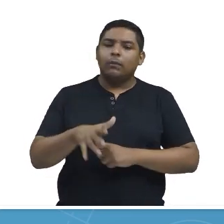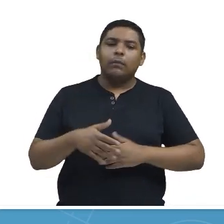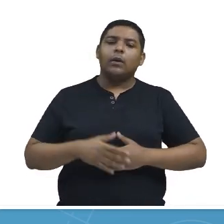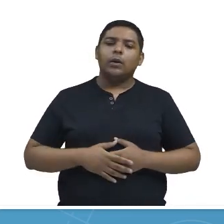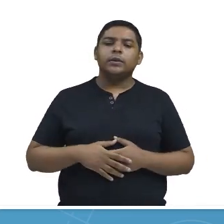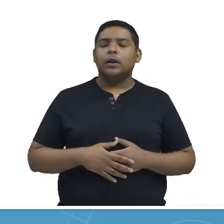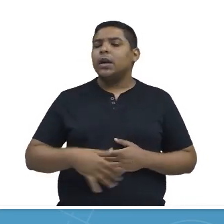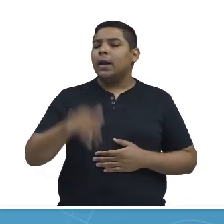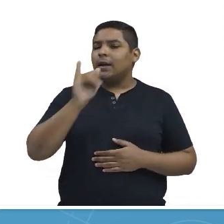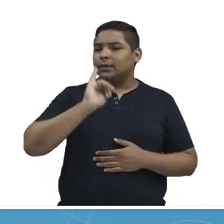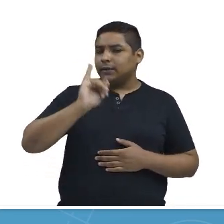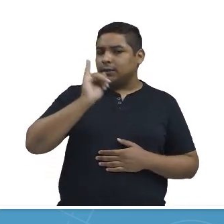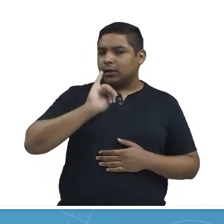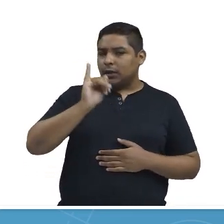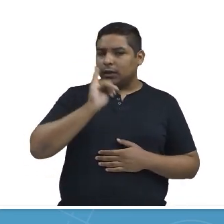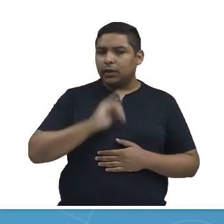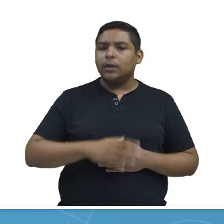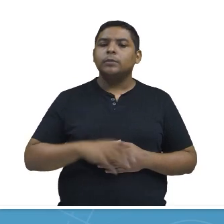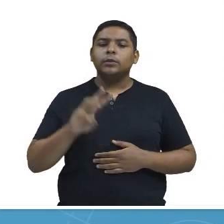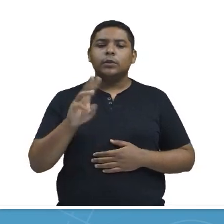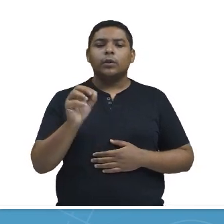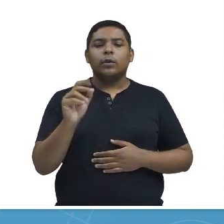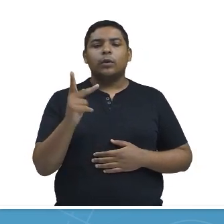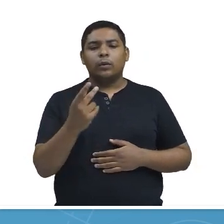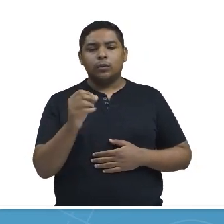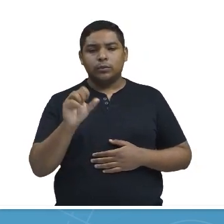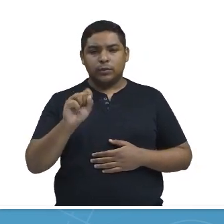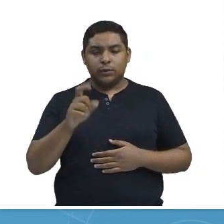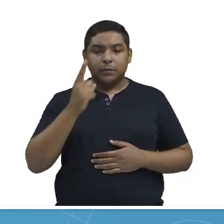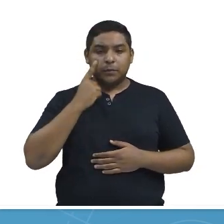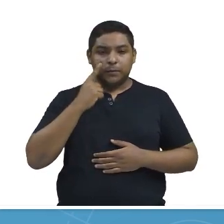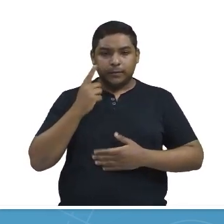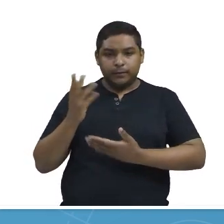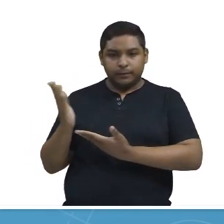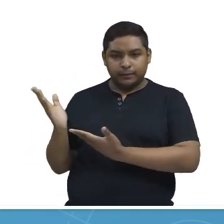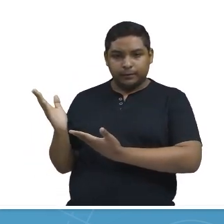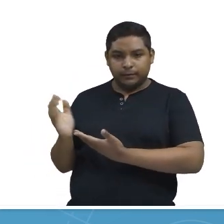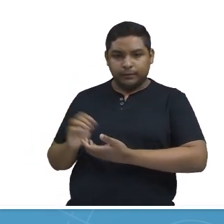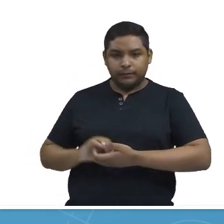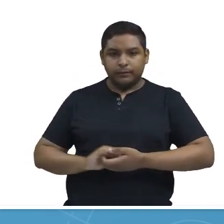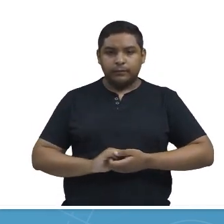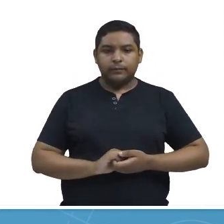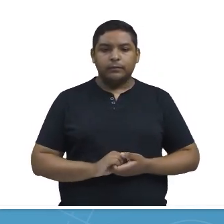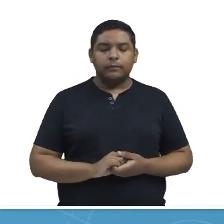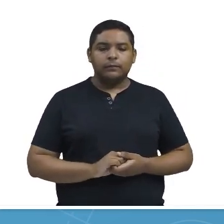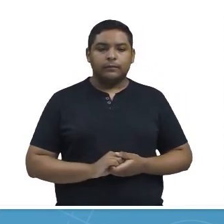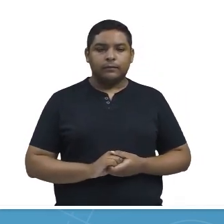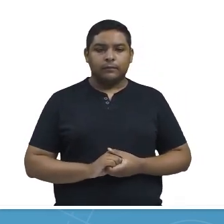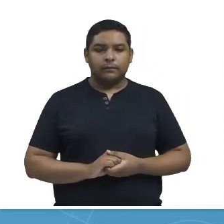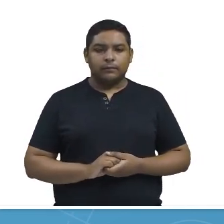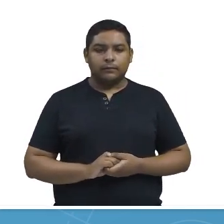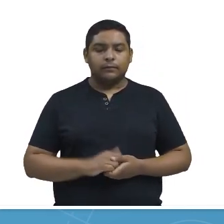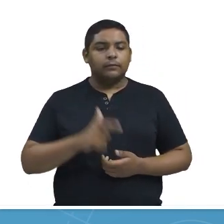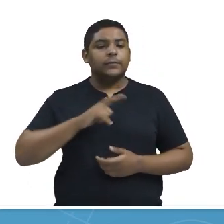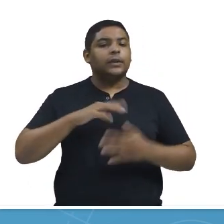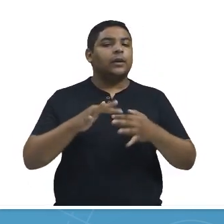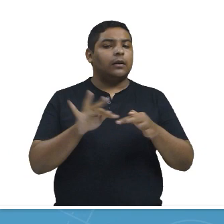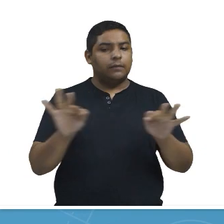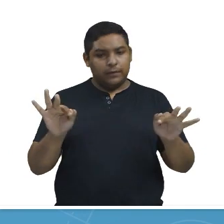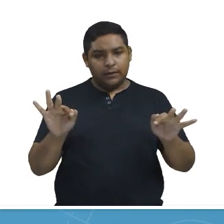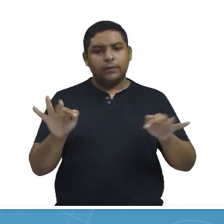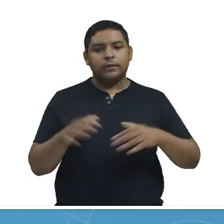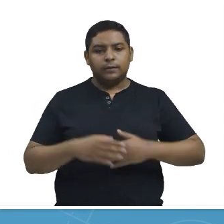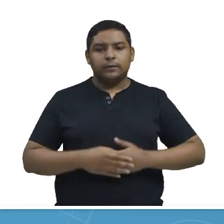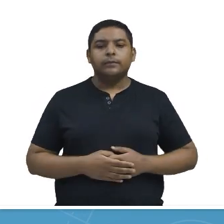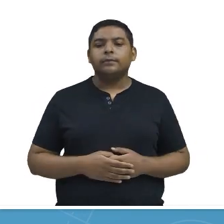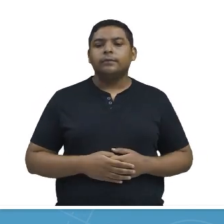desses exemplos do whose. Vamos acompanhar aqui comigo. Então, olha só, people, nós temos a frase aí, ó.